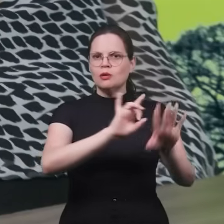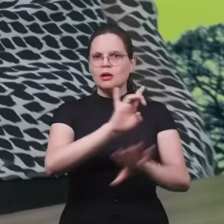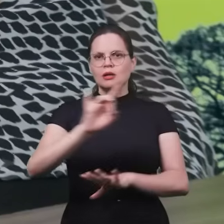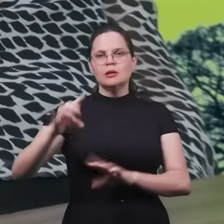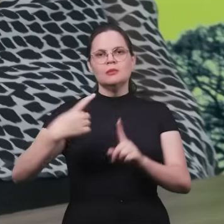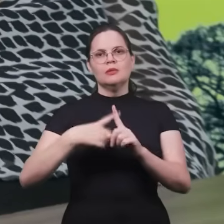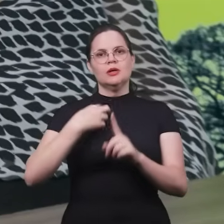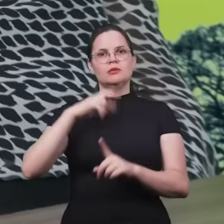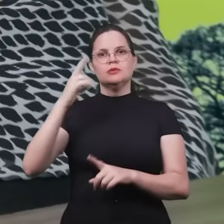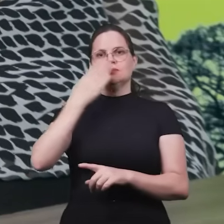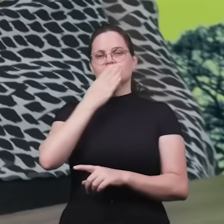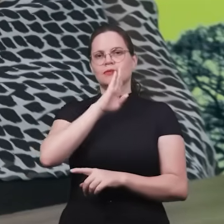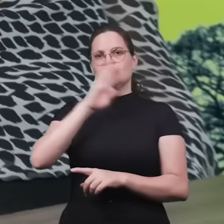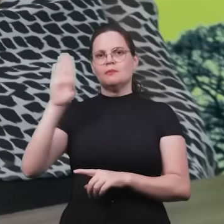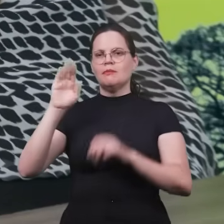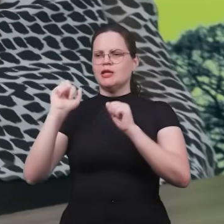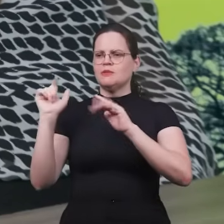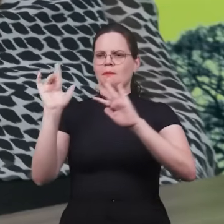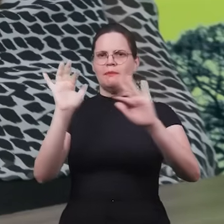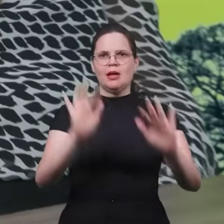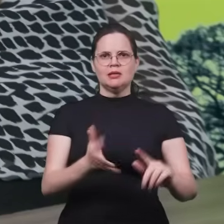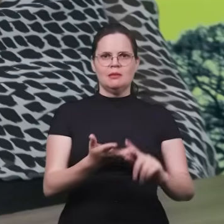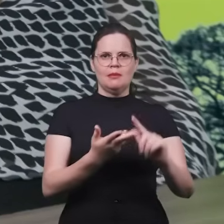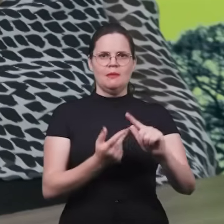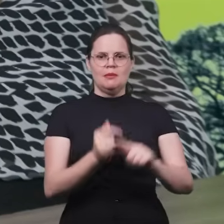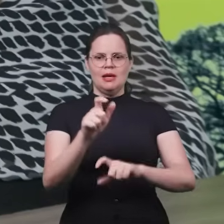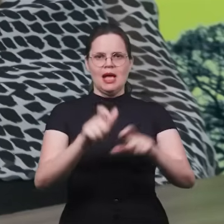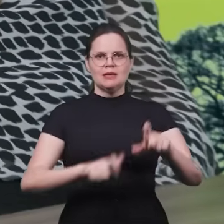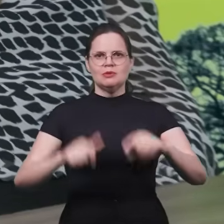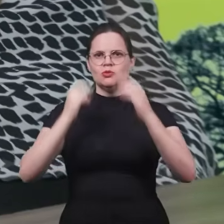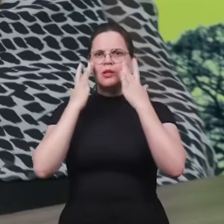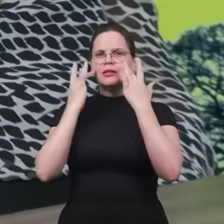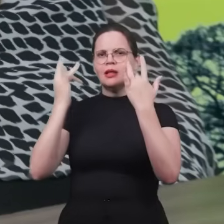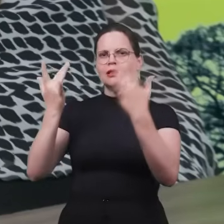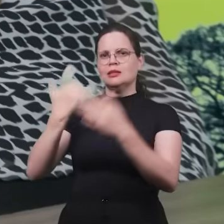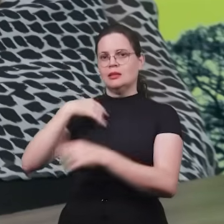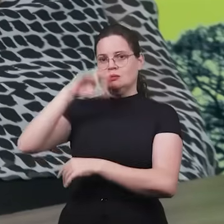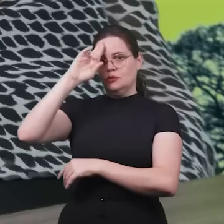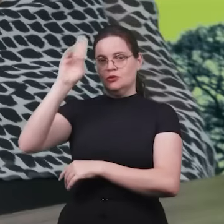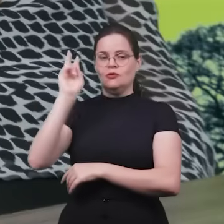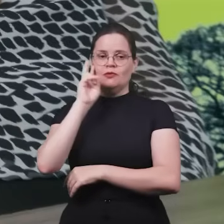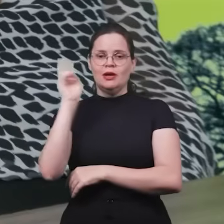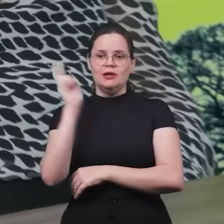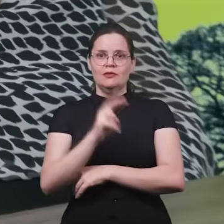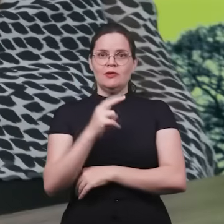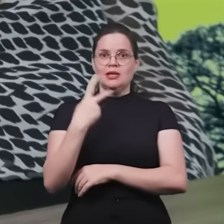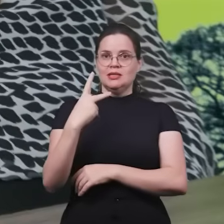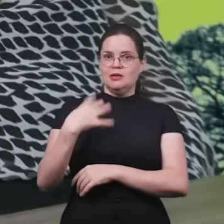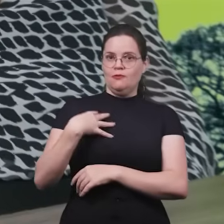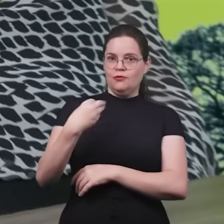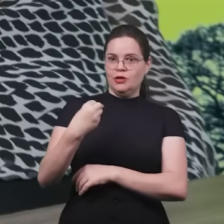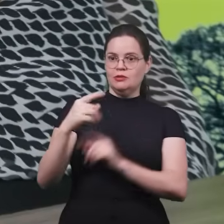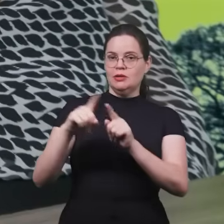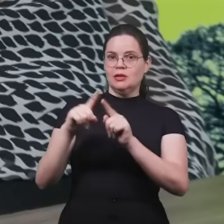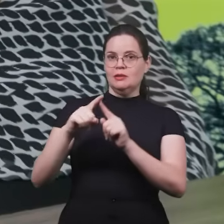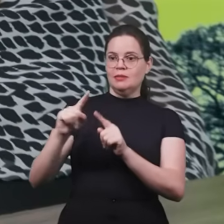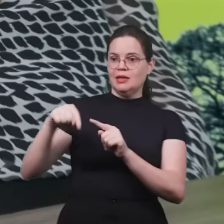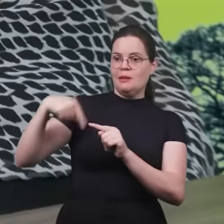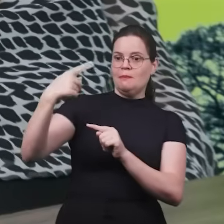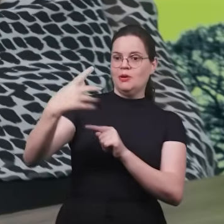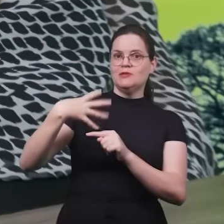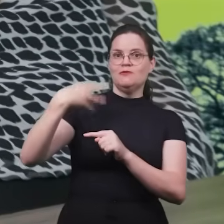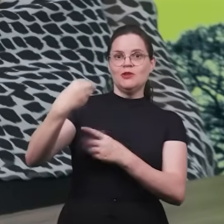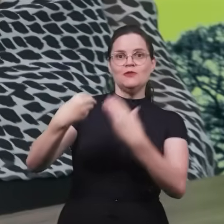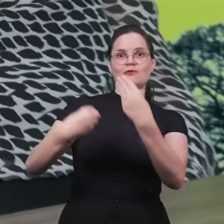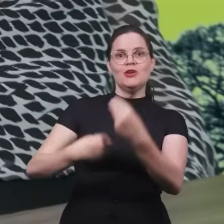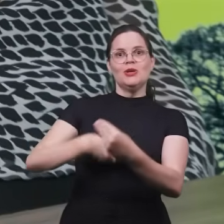Senhor promete aqui bens, né? Aquele que teme ao Senhor, ele vai ver os filhos de seus filhos, verá os